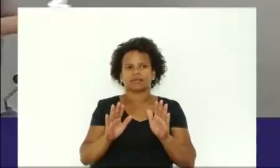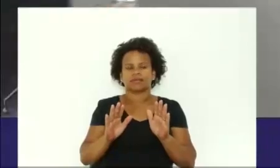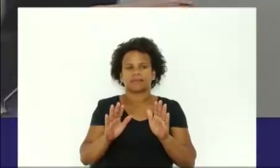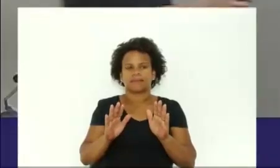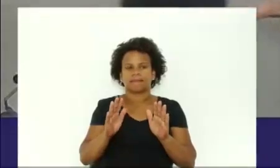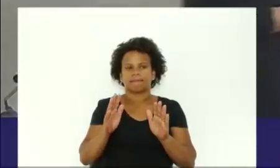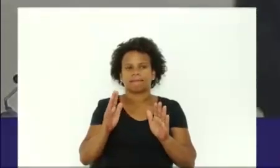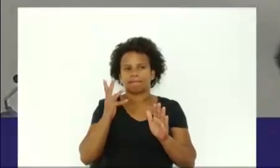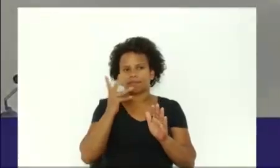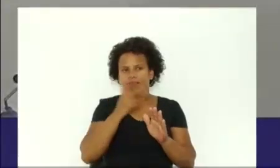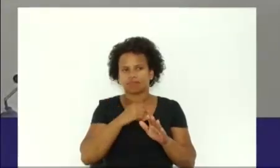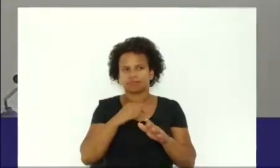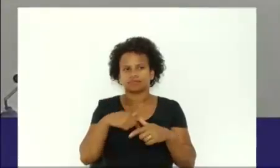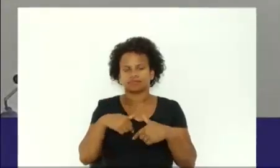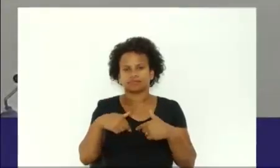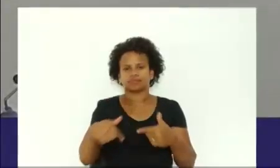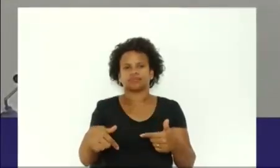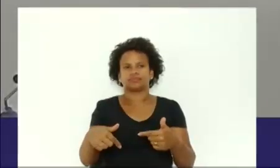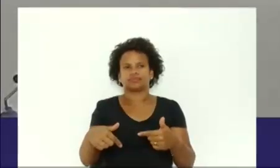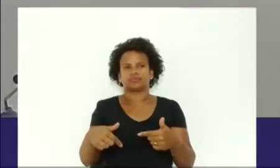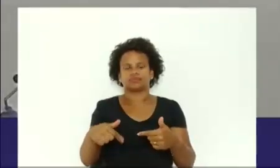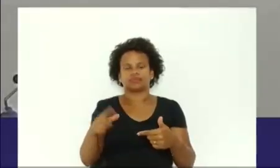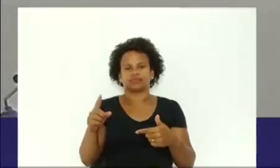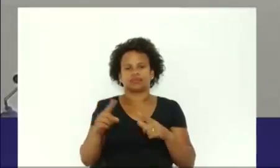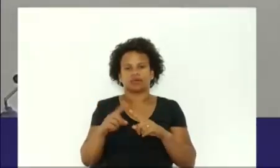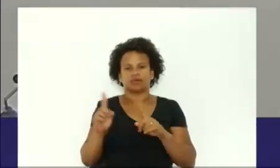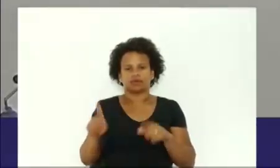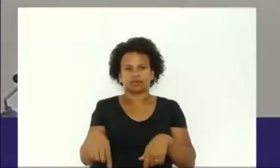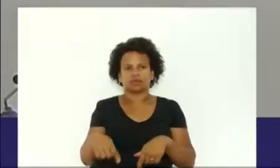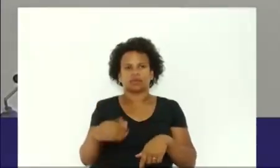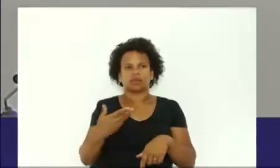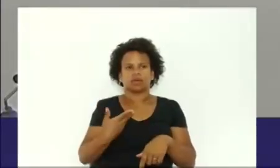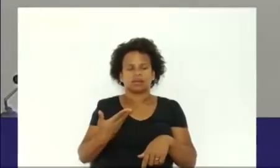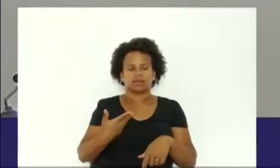gesto ali de funcionários, de amigos, de